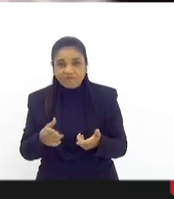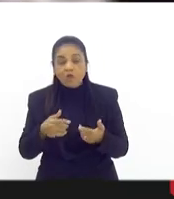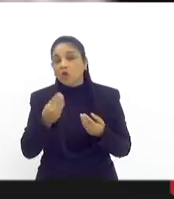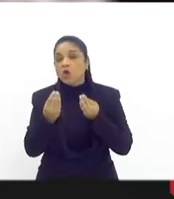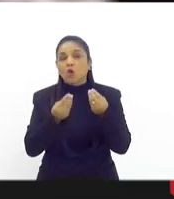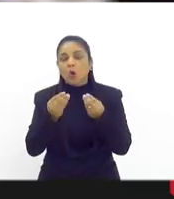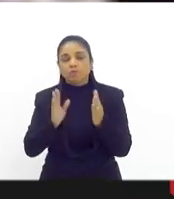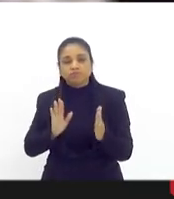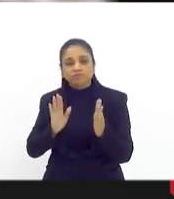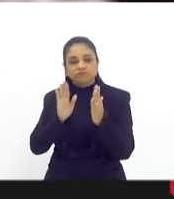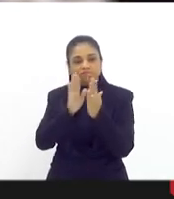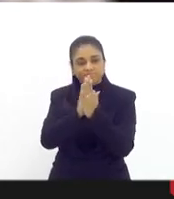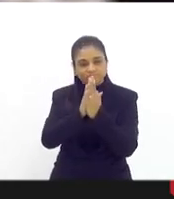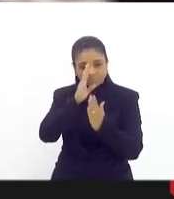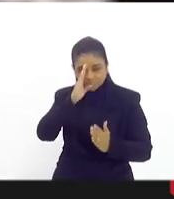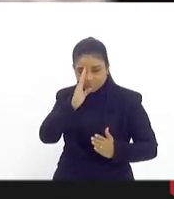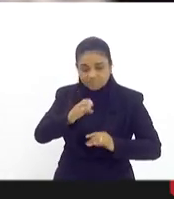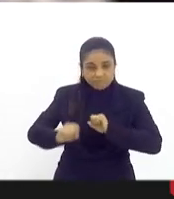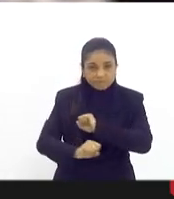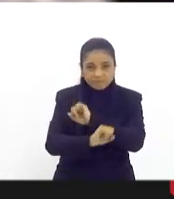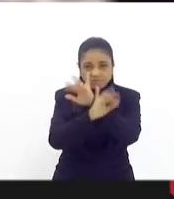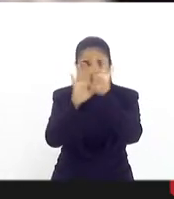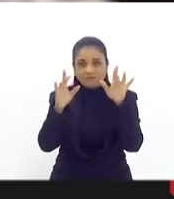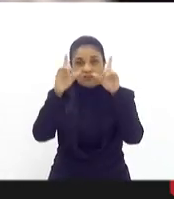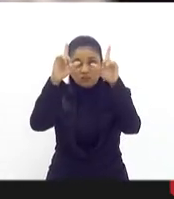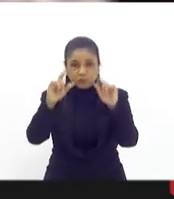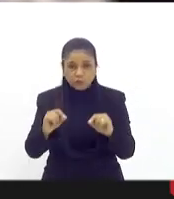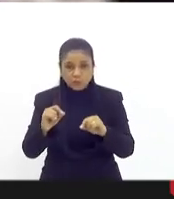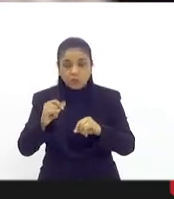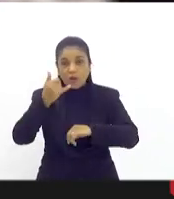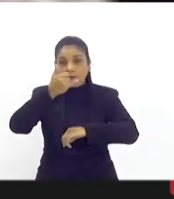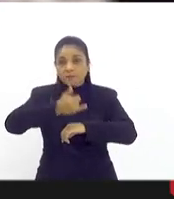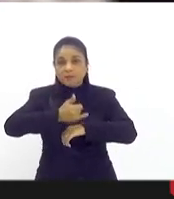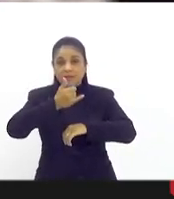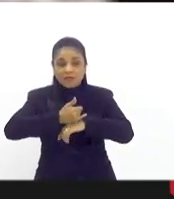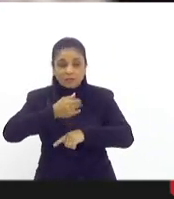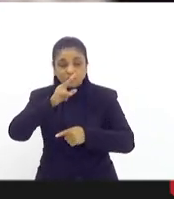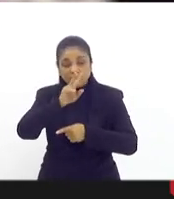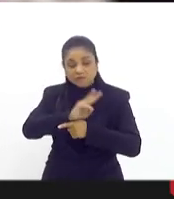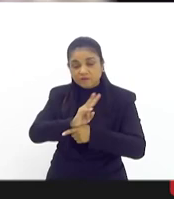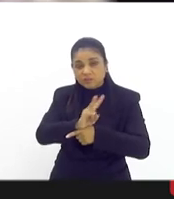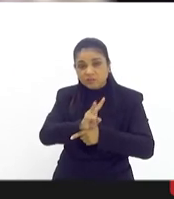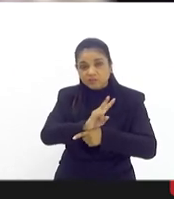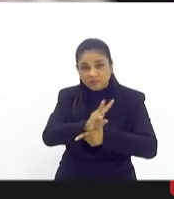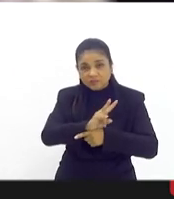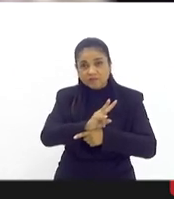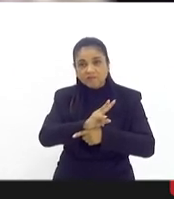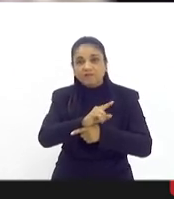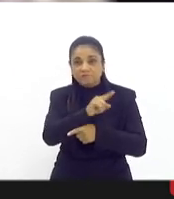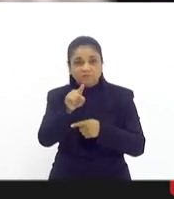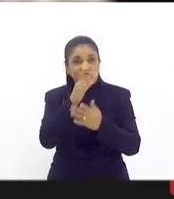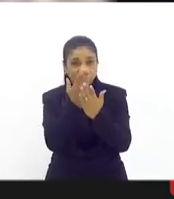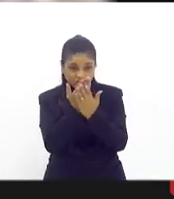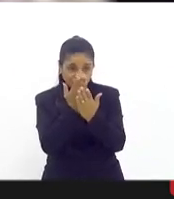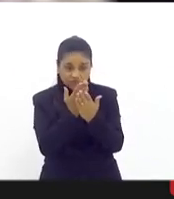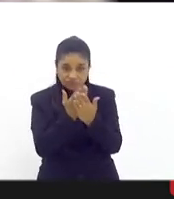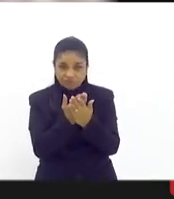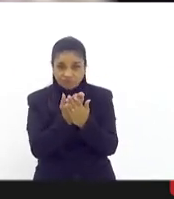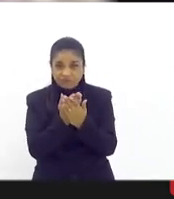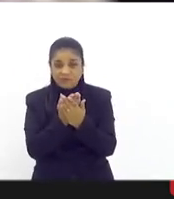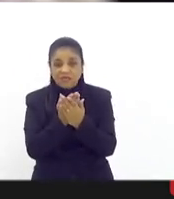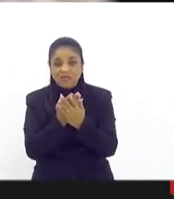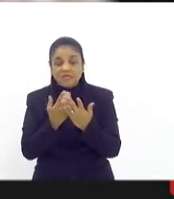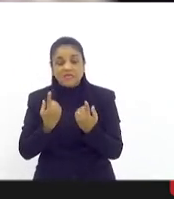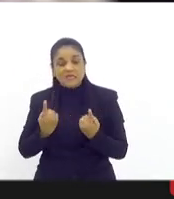maneira clara, para que a gente possa diminuir o capitalismo da vigilância, imagino que todos aqui já tenham estudado, e, obviamente, atacar